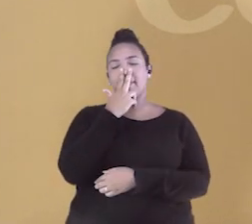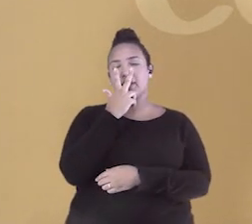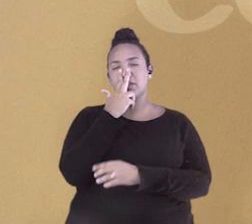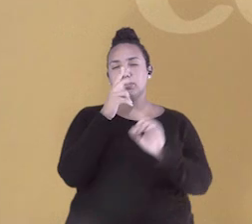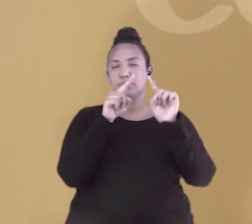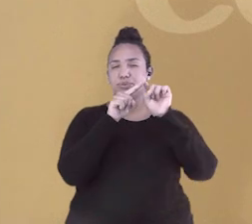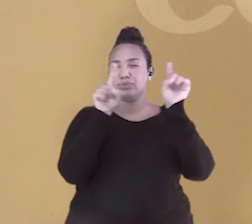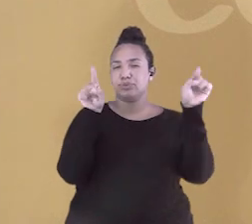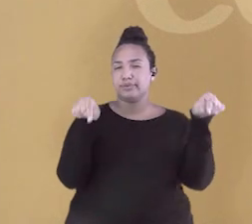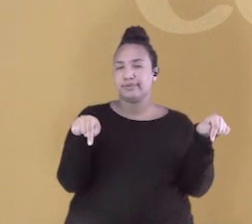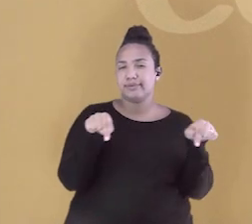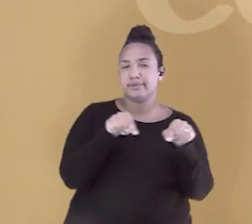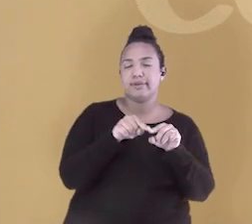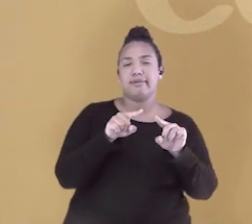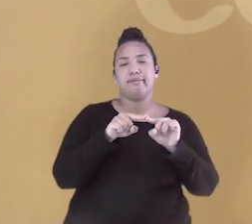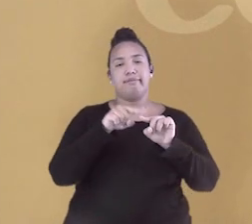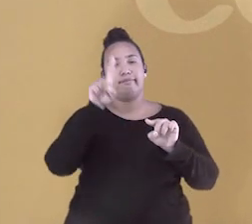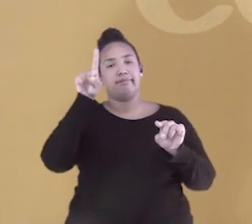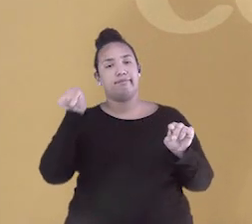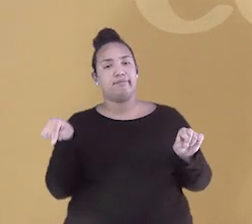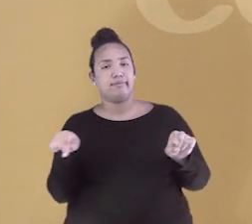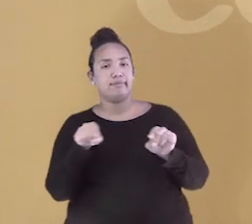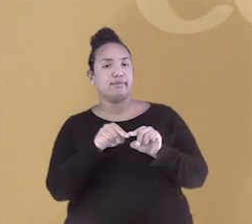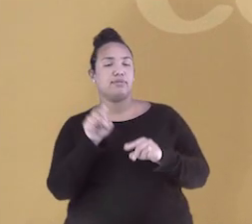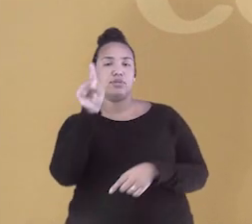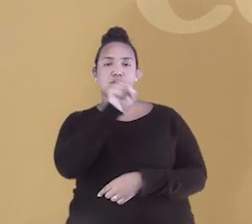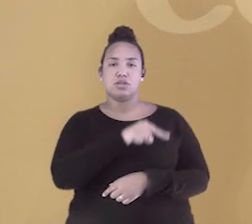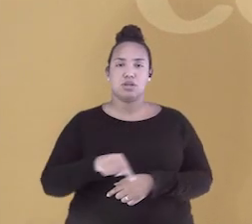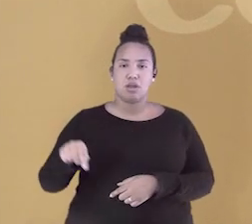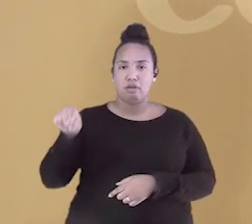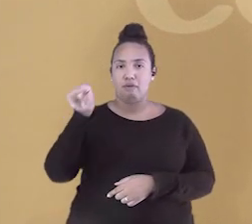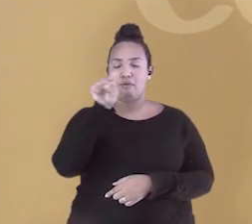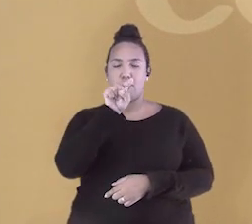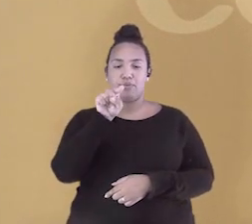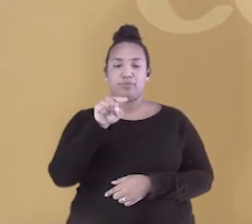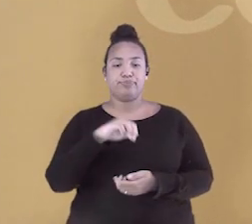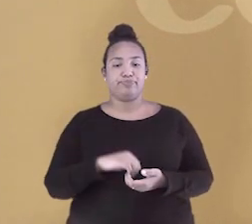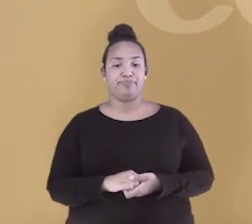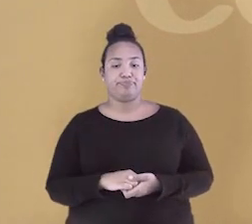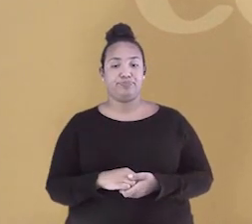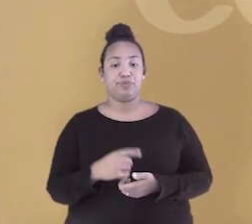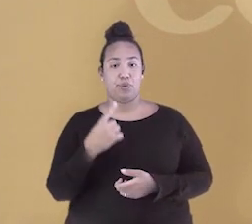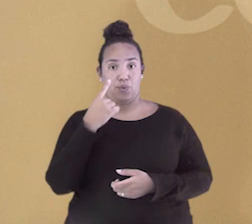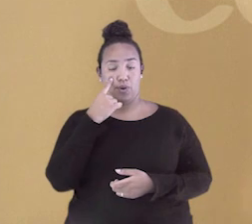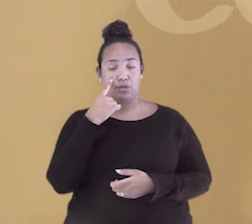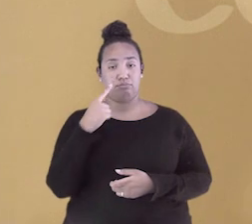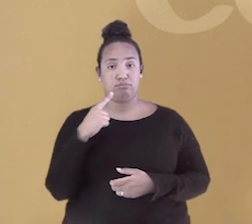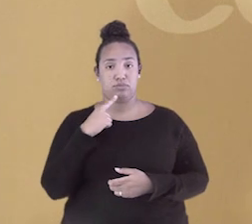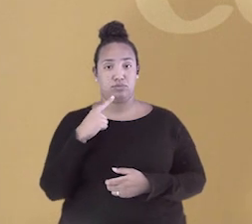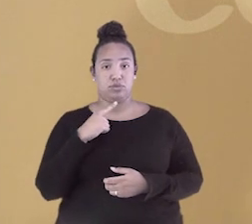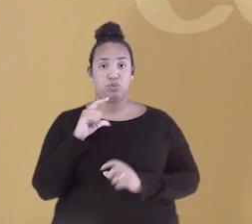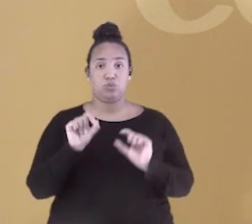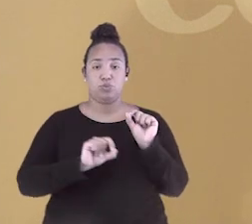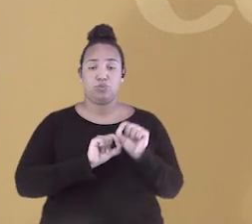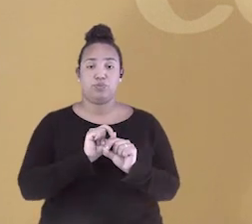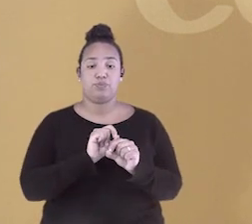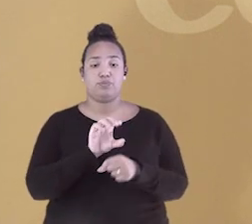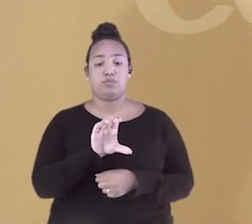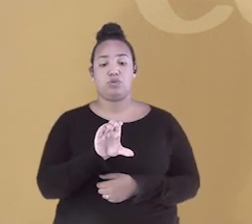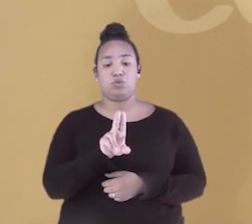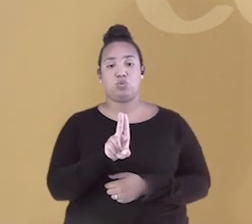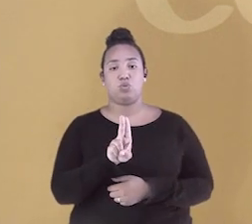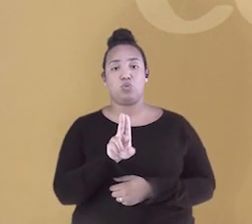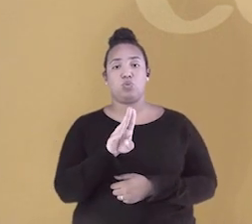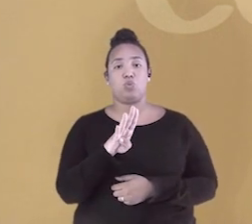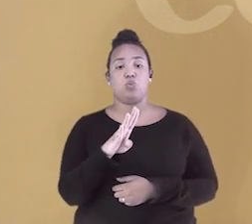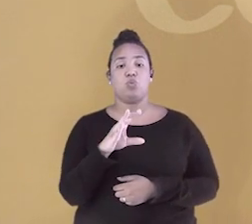um triângulo, com um círculo e com um retângulo. Tenho comigo aqui este cubo em que a face dele se